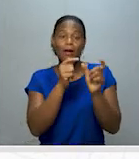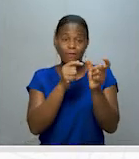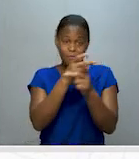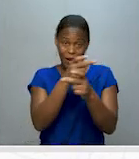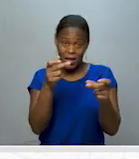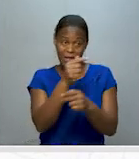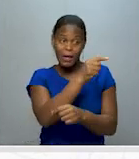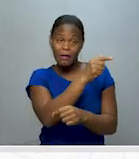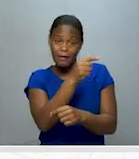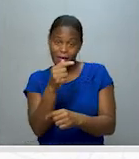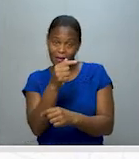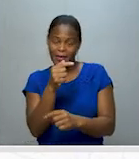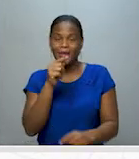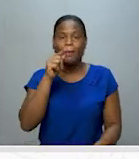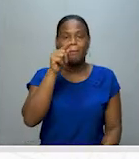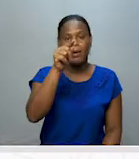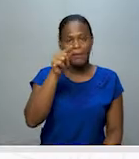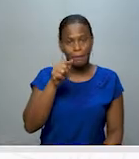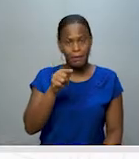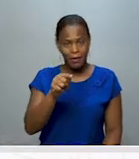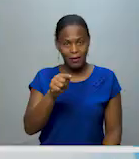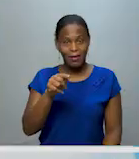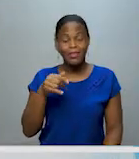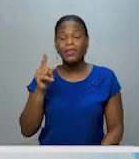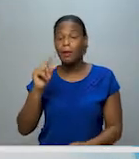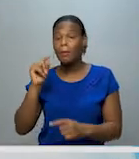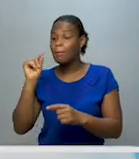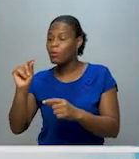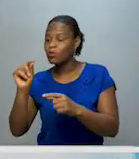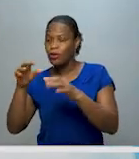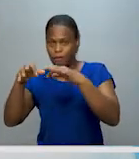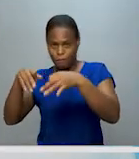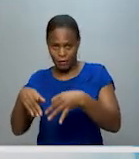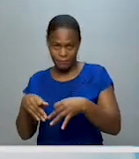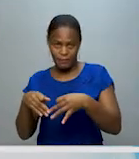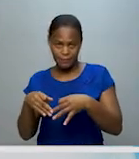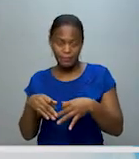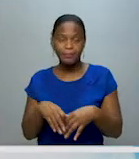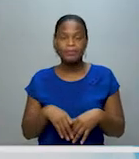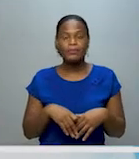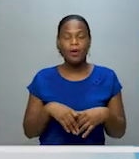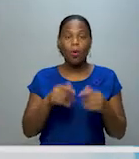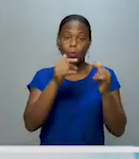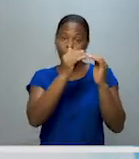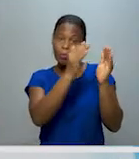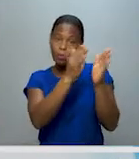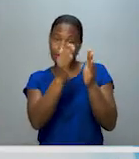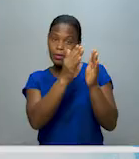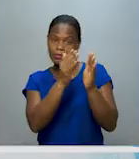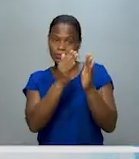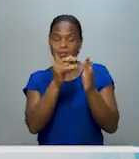travessão, dois pontos e parágrafos. E ainda temos, claro, muito